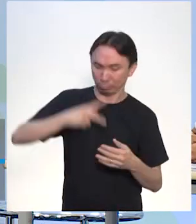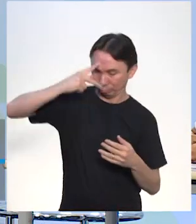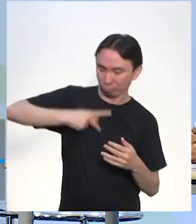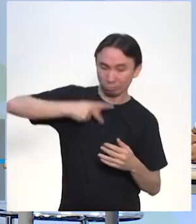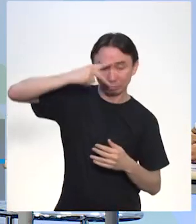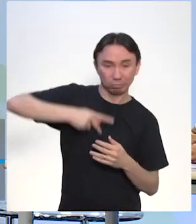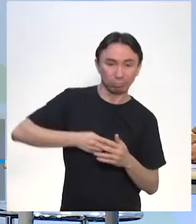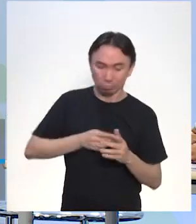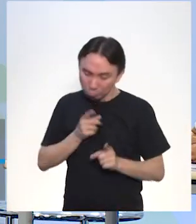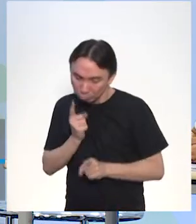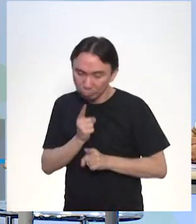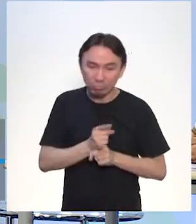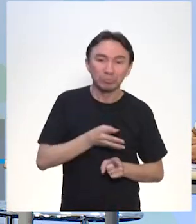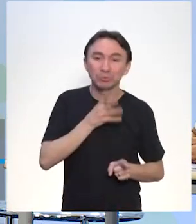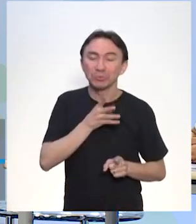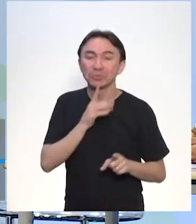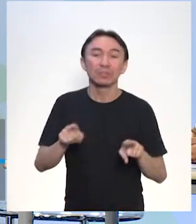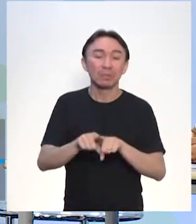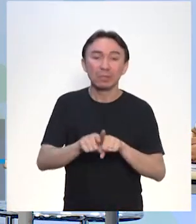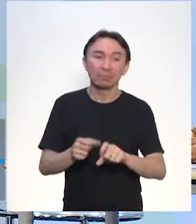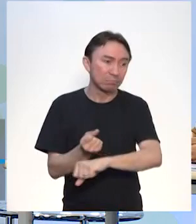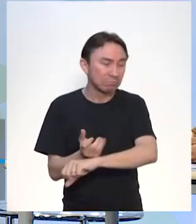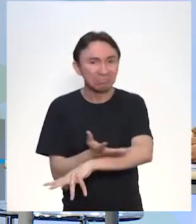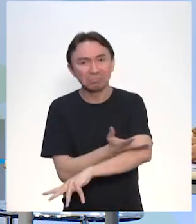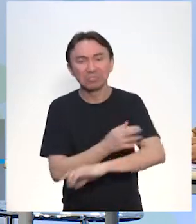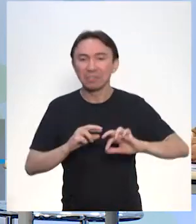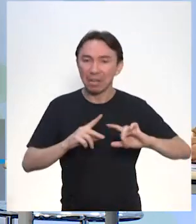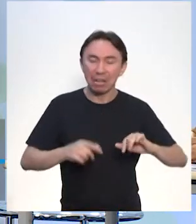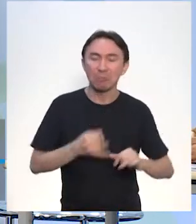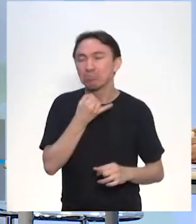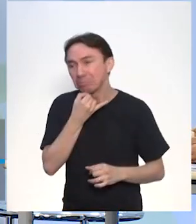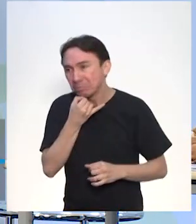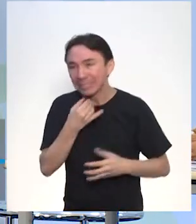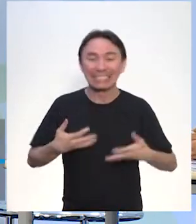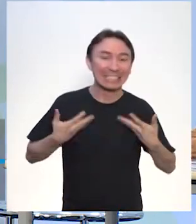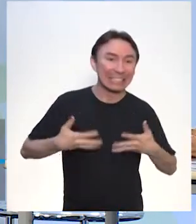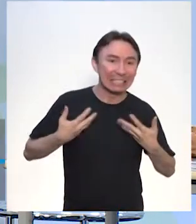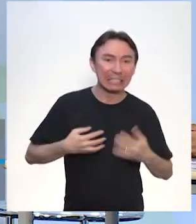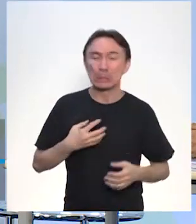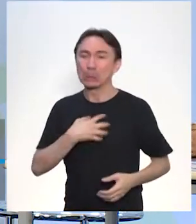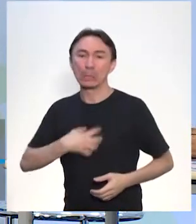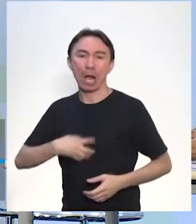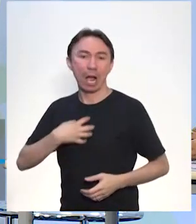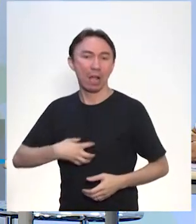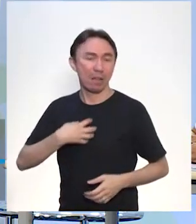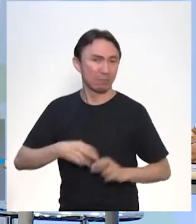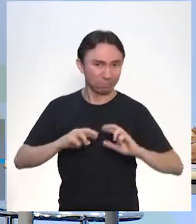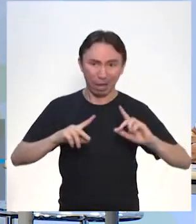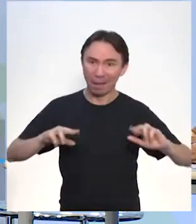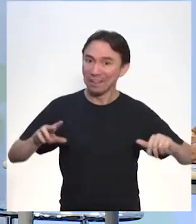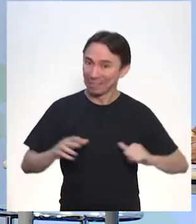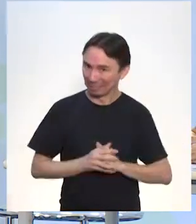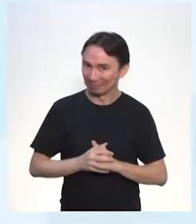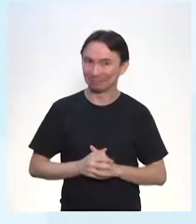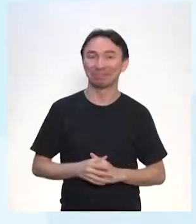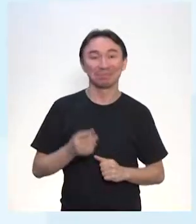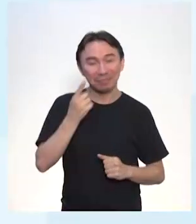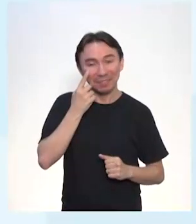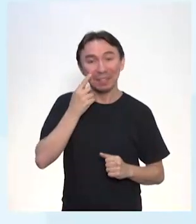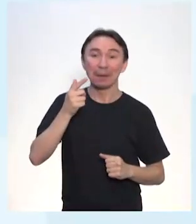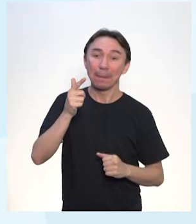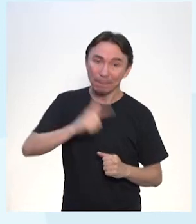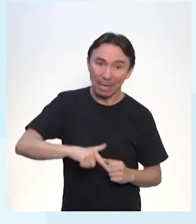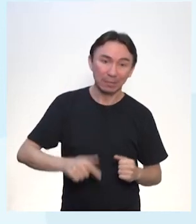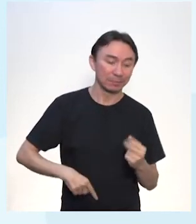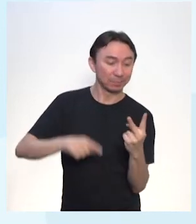tristeza, alegria, raiva, enfim, né? Então, continuando, agora é o momento de conhecermos outros 2